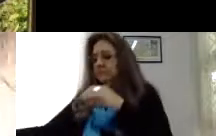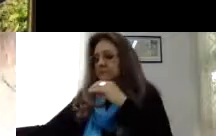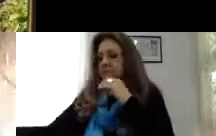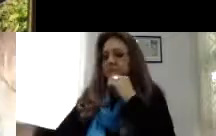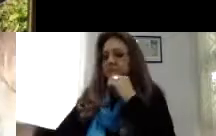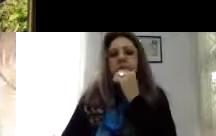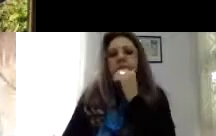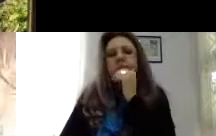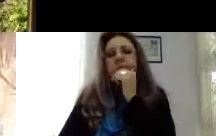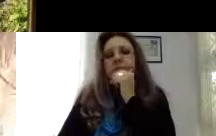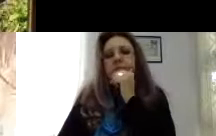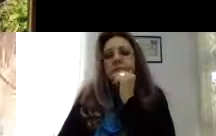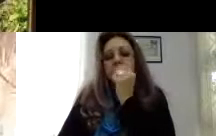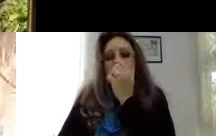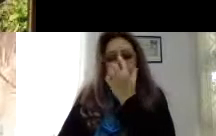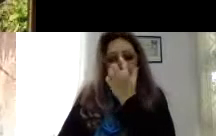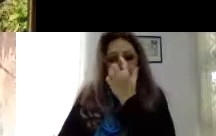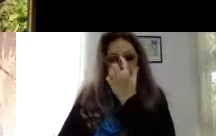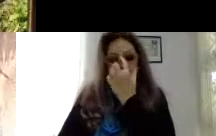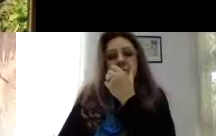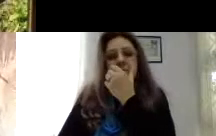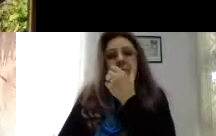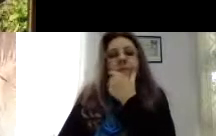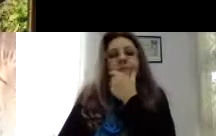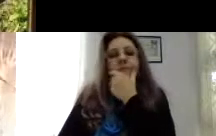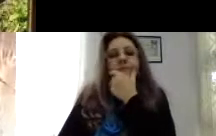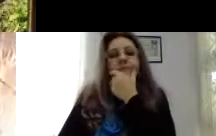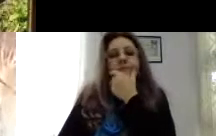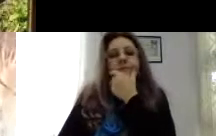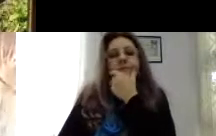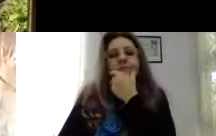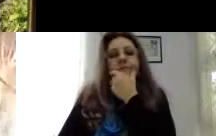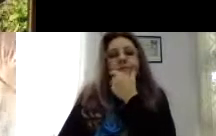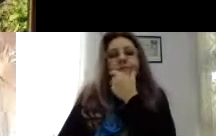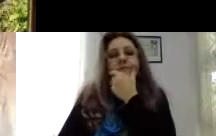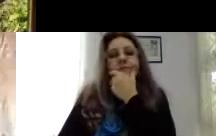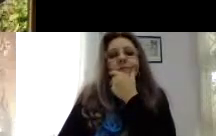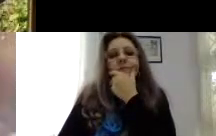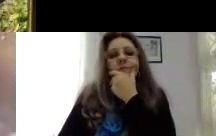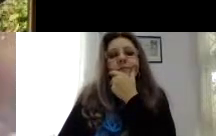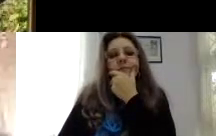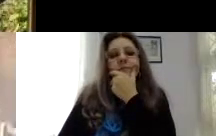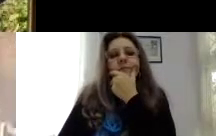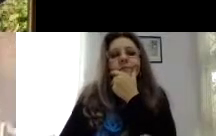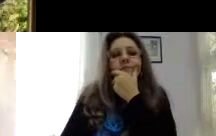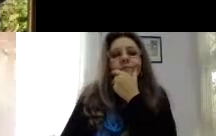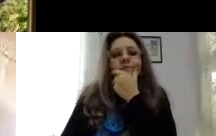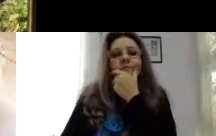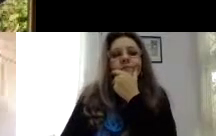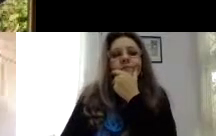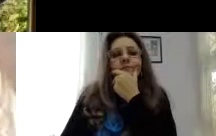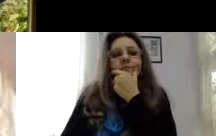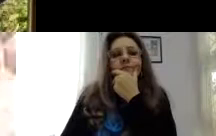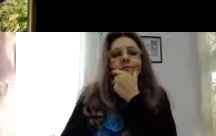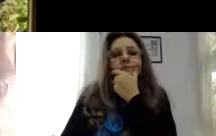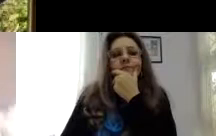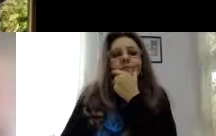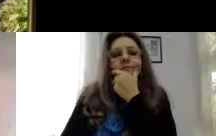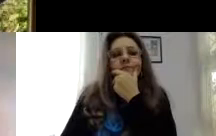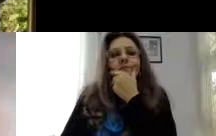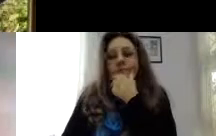e ter a consciência, né, de que em qual fase da mudança nós estamos, né? Tentar, pelo menos, ter esta